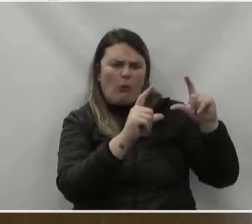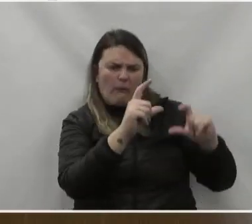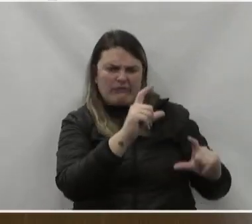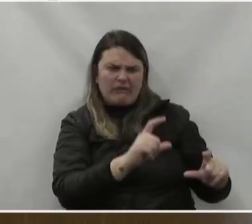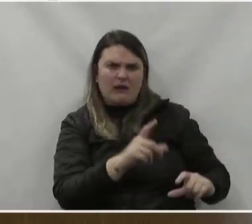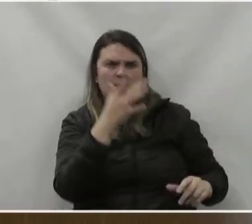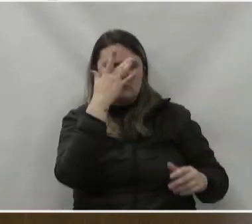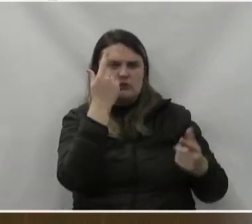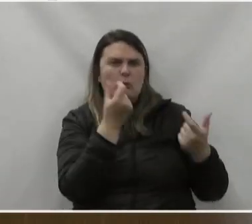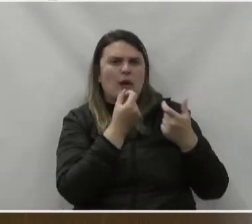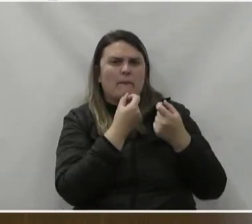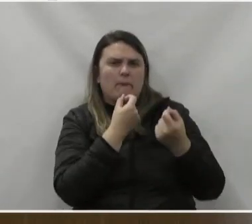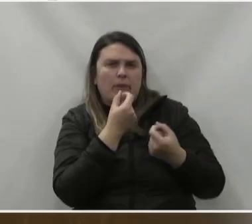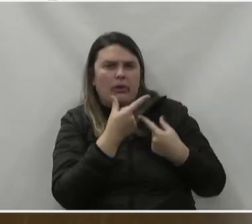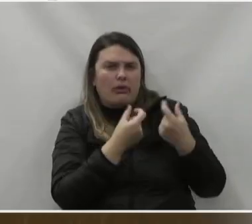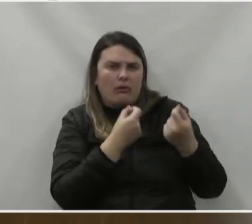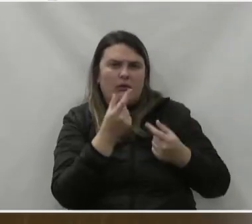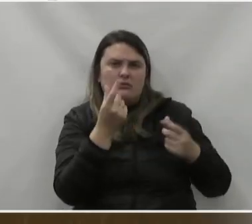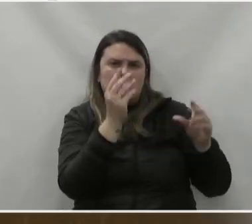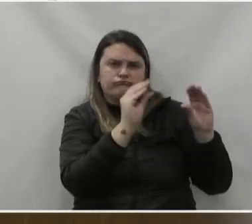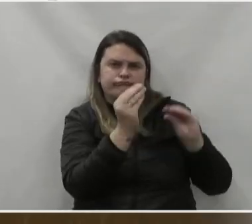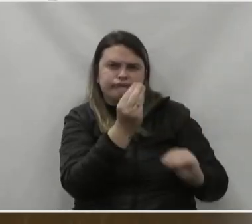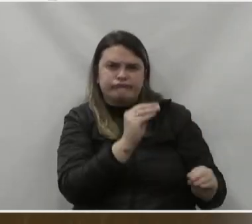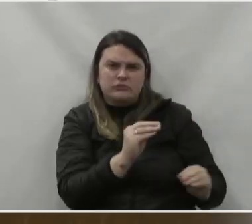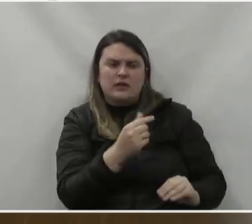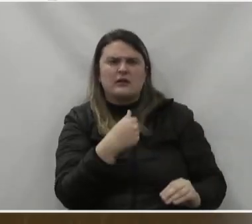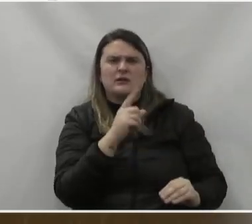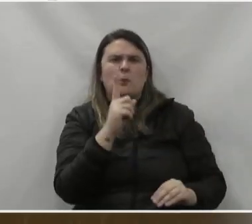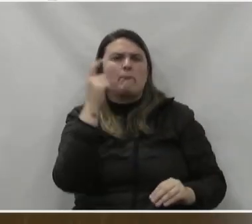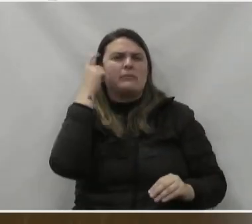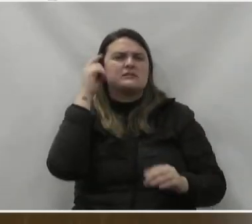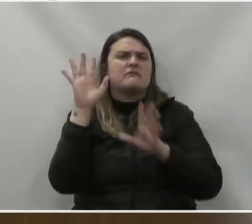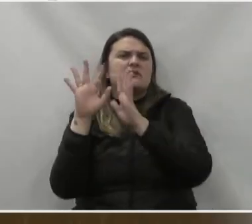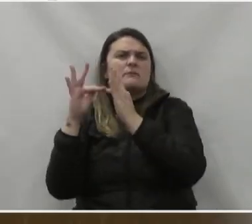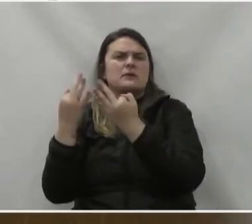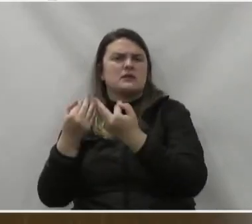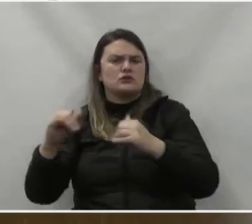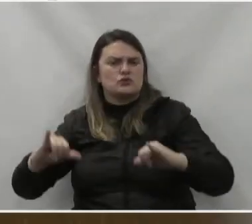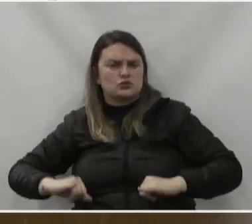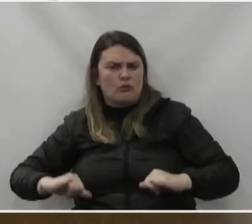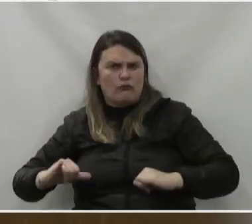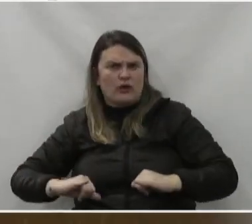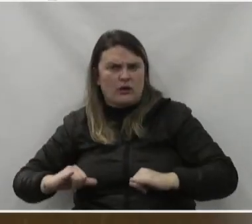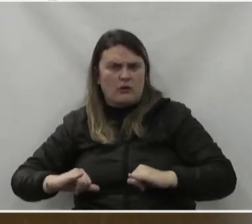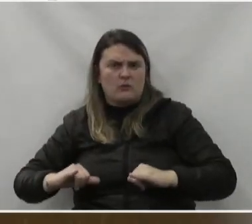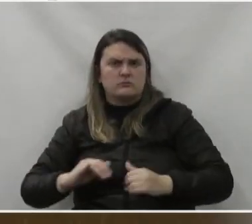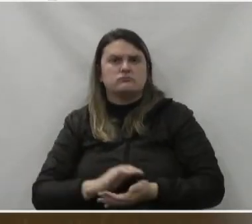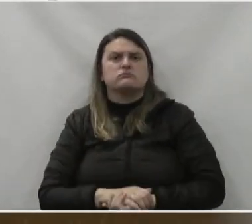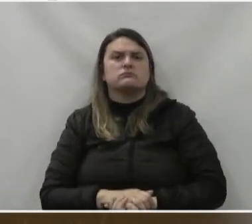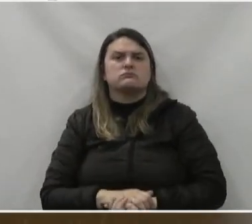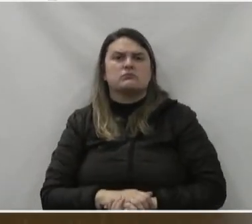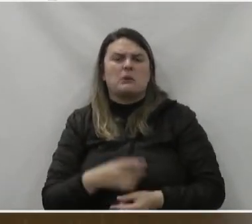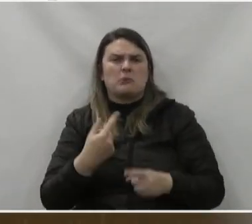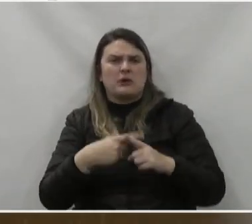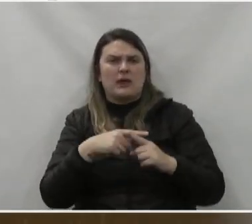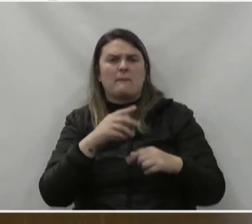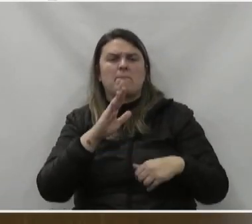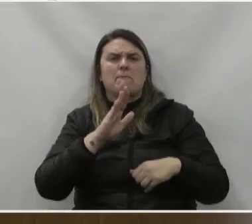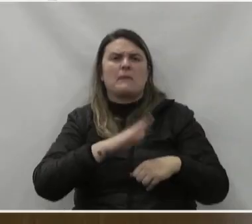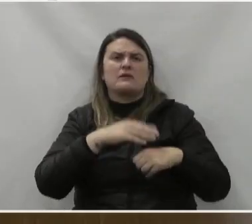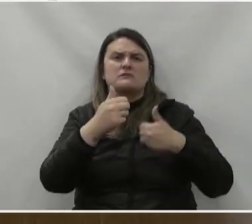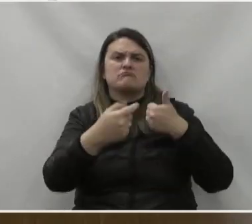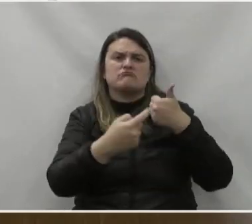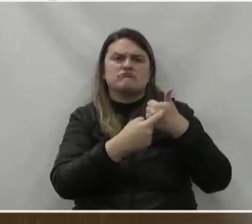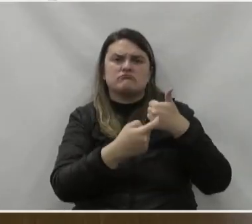de sarro com essa tragédia. Não pensam na família que sofre, e só por ele manifestar aquilo que pensa, por estar ganhando visibilidade.